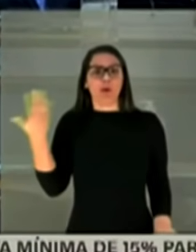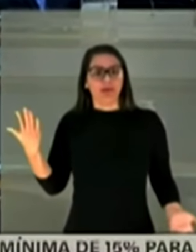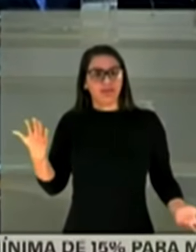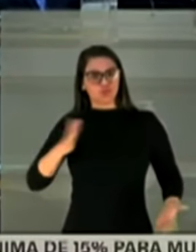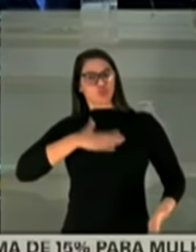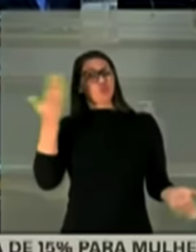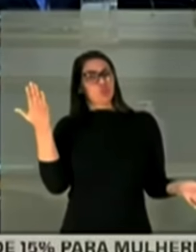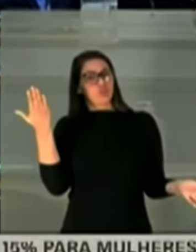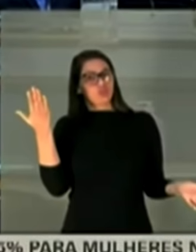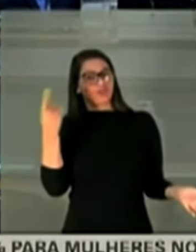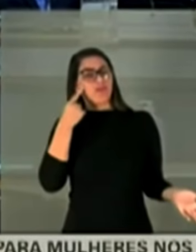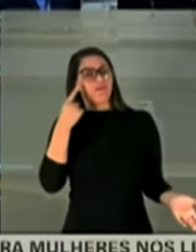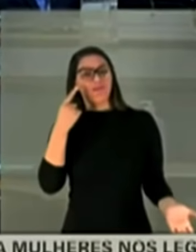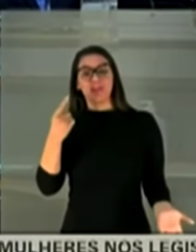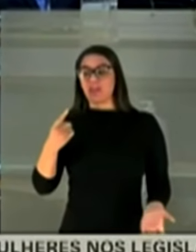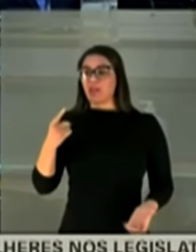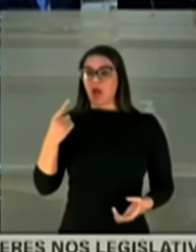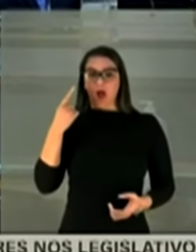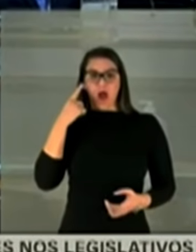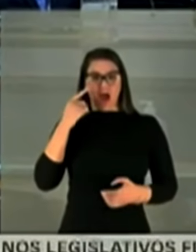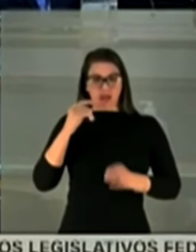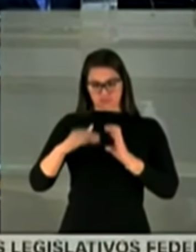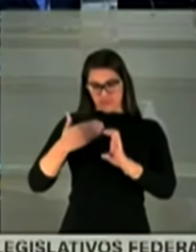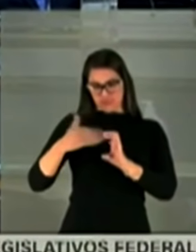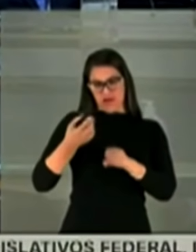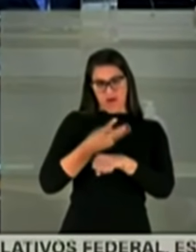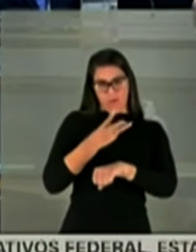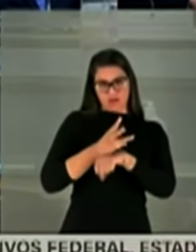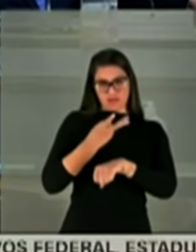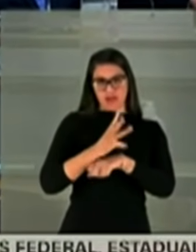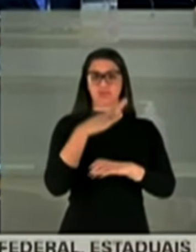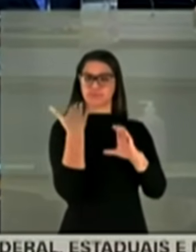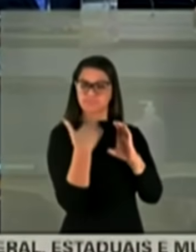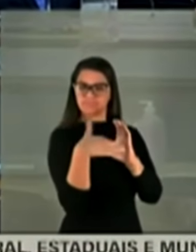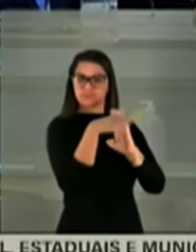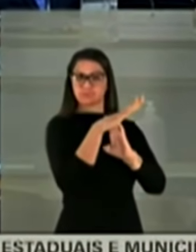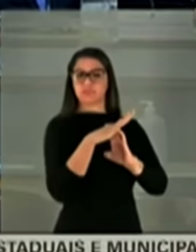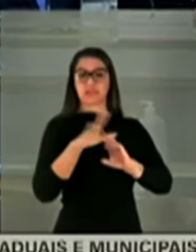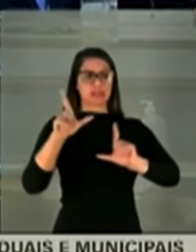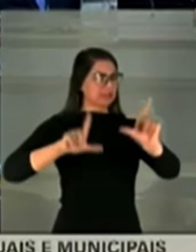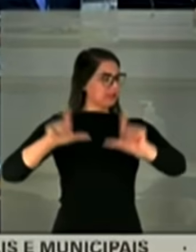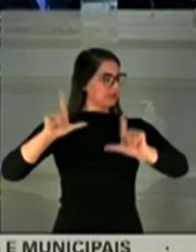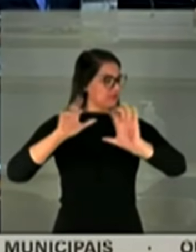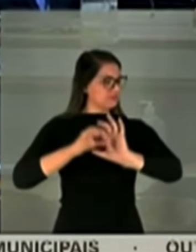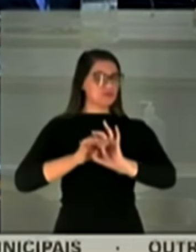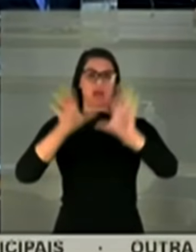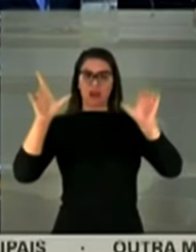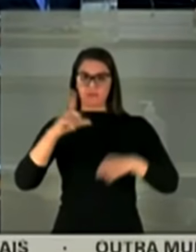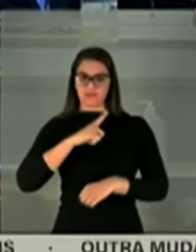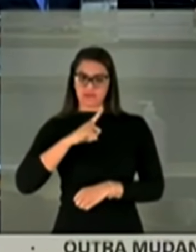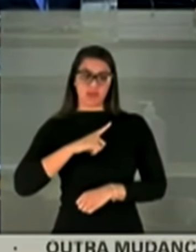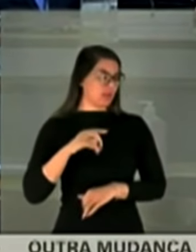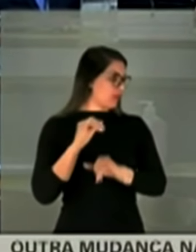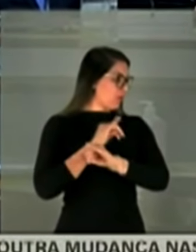até nas mensagens de WhatsApp que eu mandei para ele, que já toda a imprensa já tem ciência, eu já o